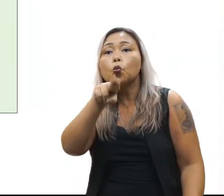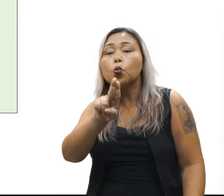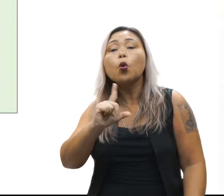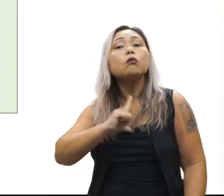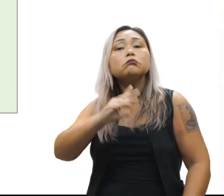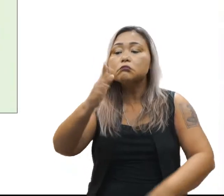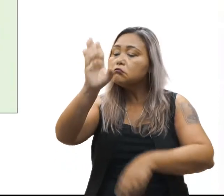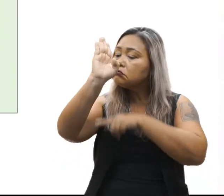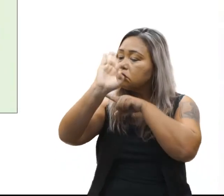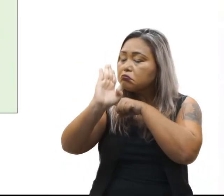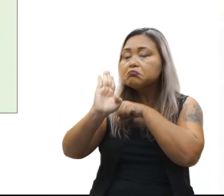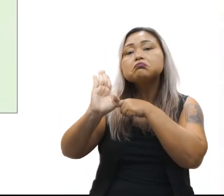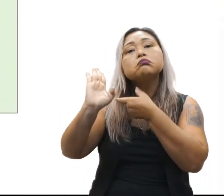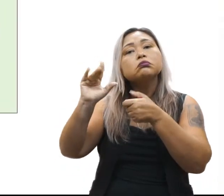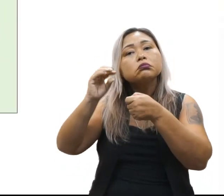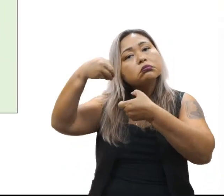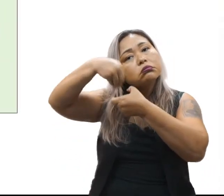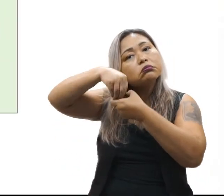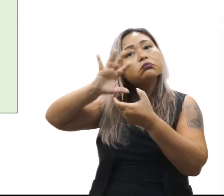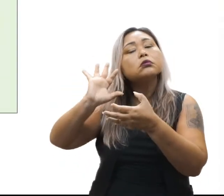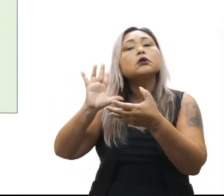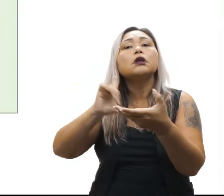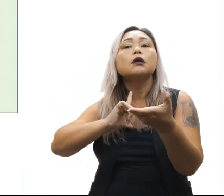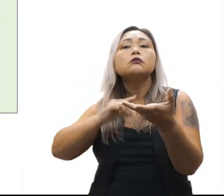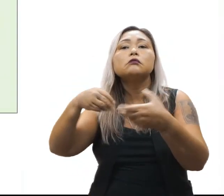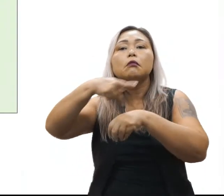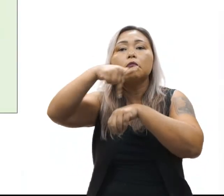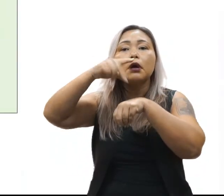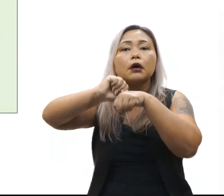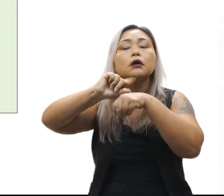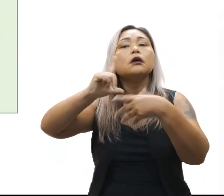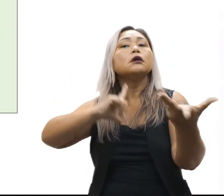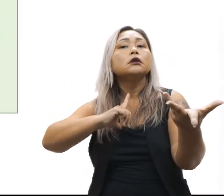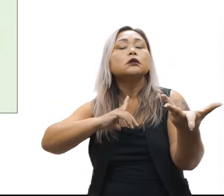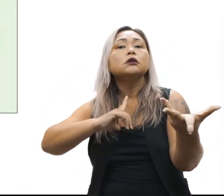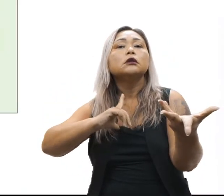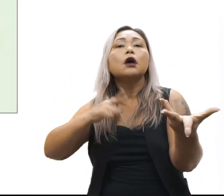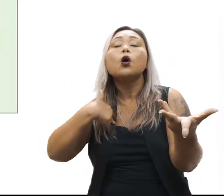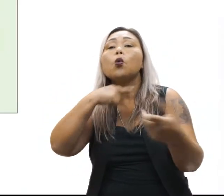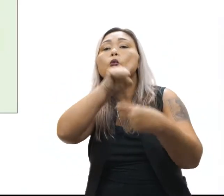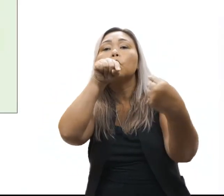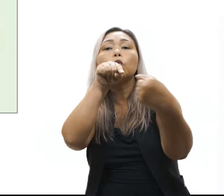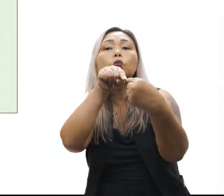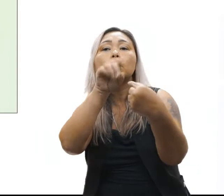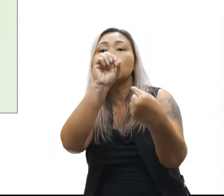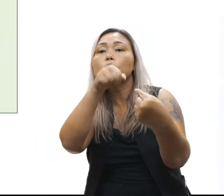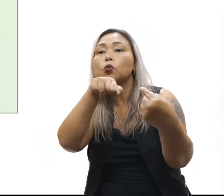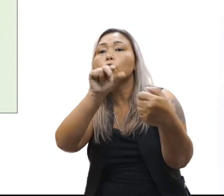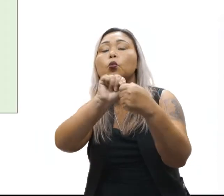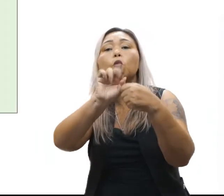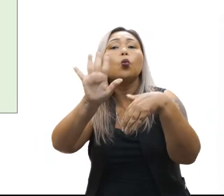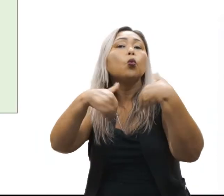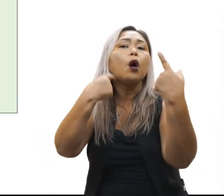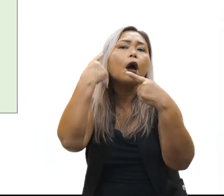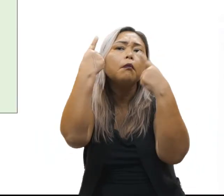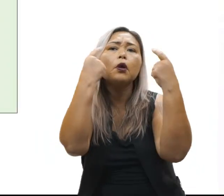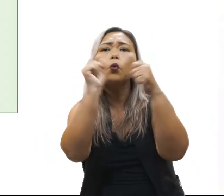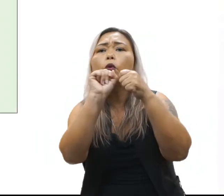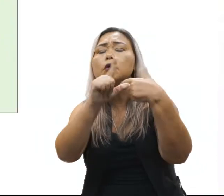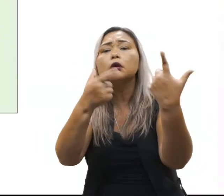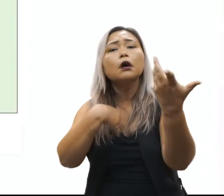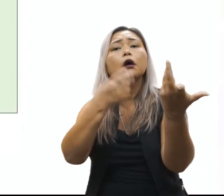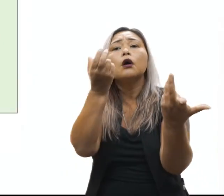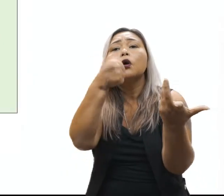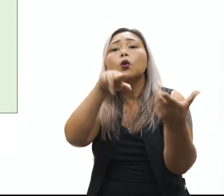como um dos signatários, né, entre outros. Quais são os objetivos básicos da ONU, né? Quais são as preocupações que a ONU